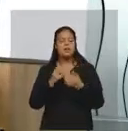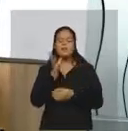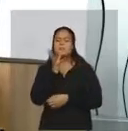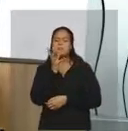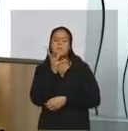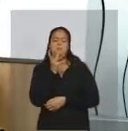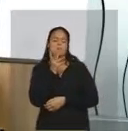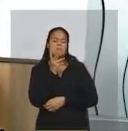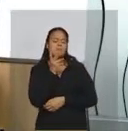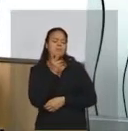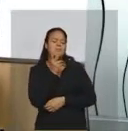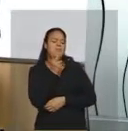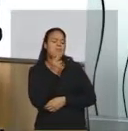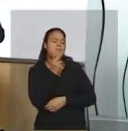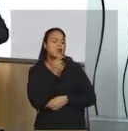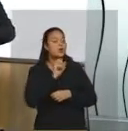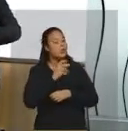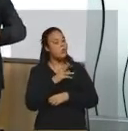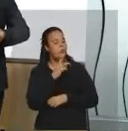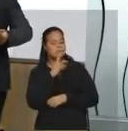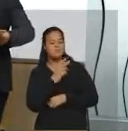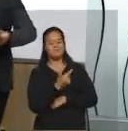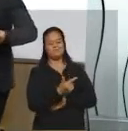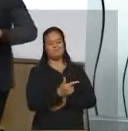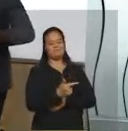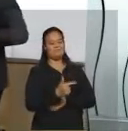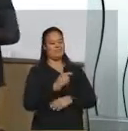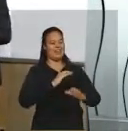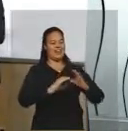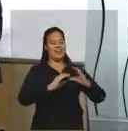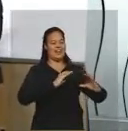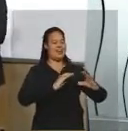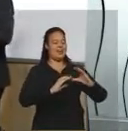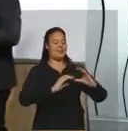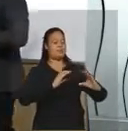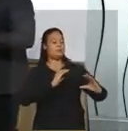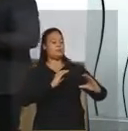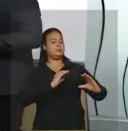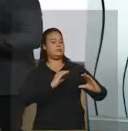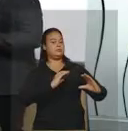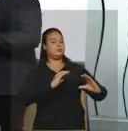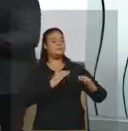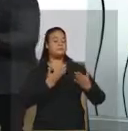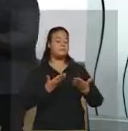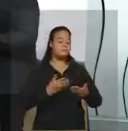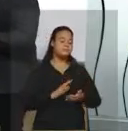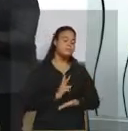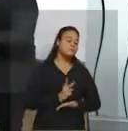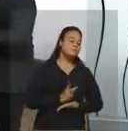aí ou até mesmo não responde aquela comunicação ali. Continuando.